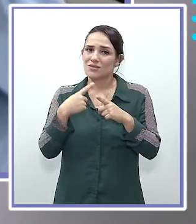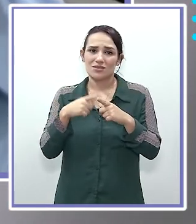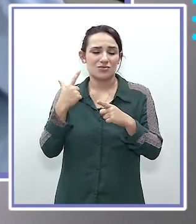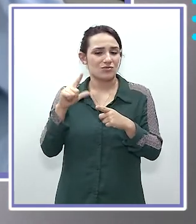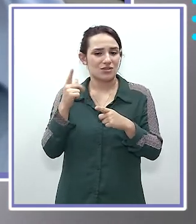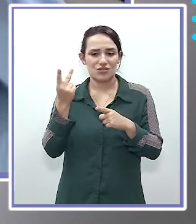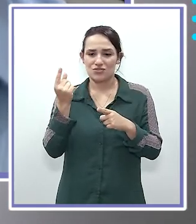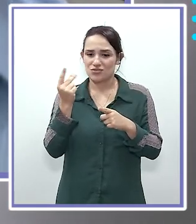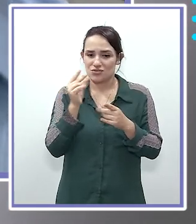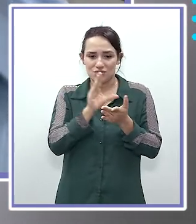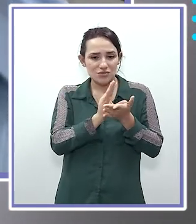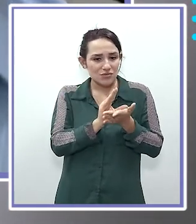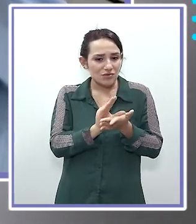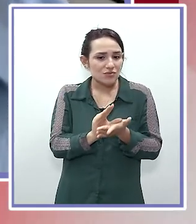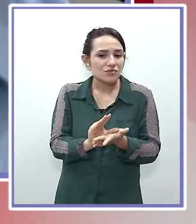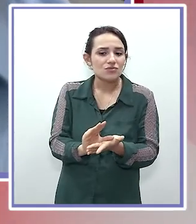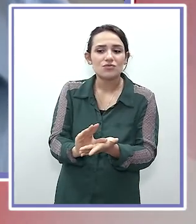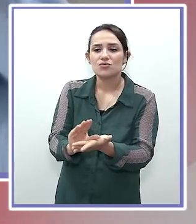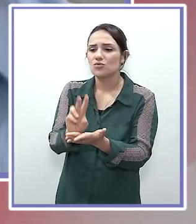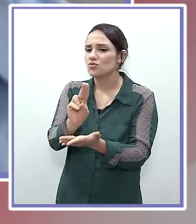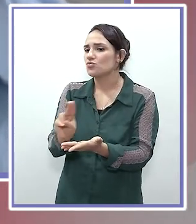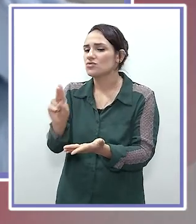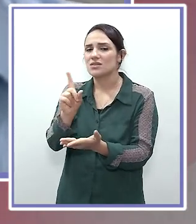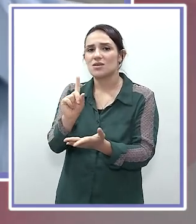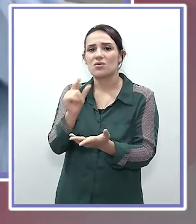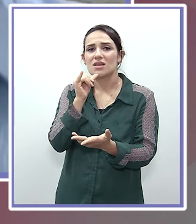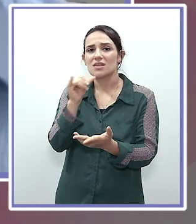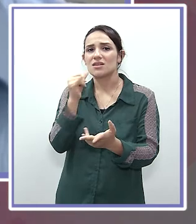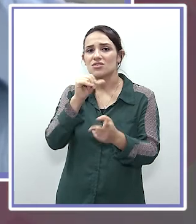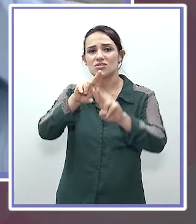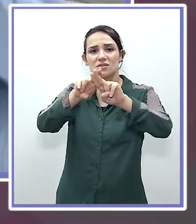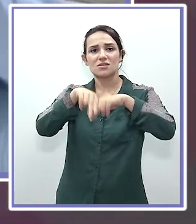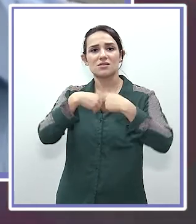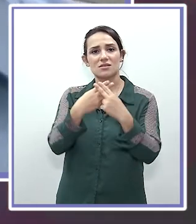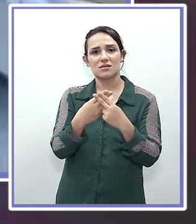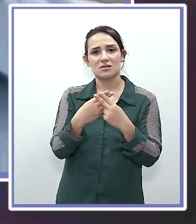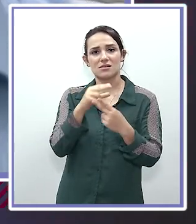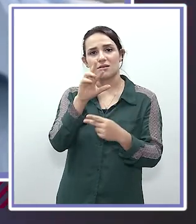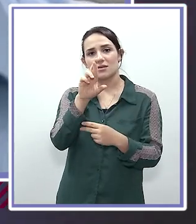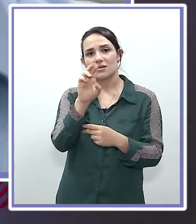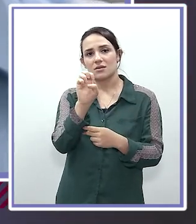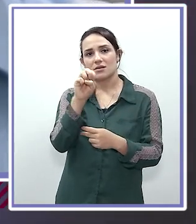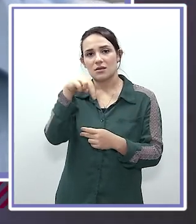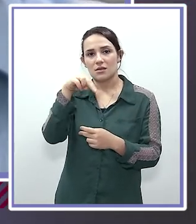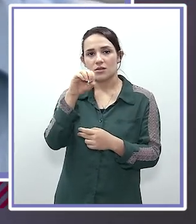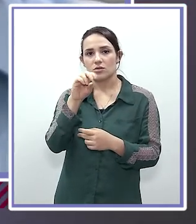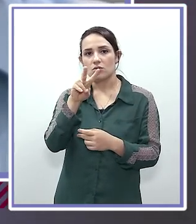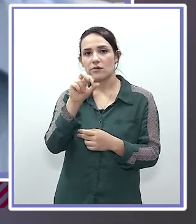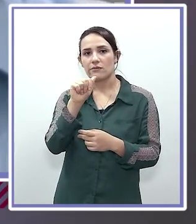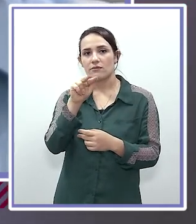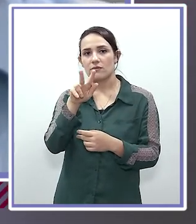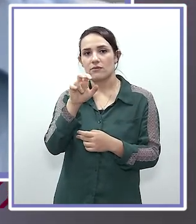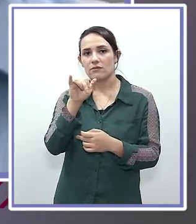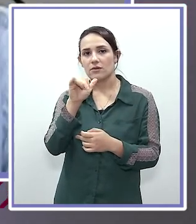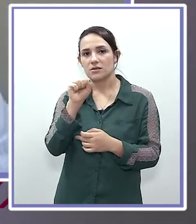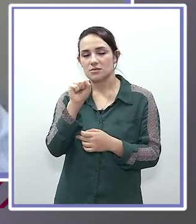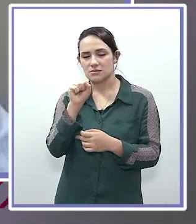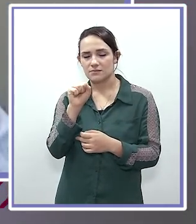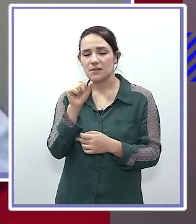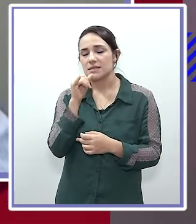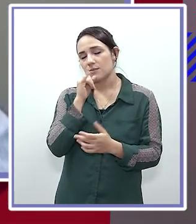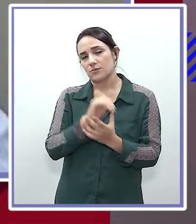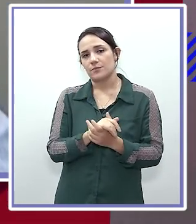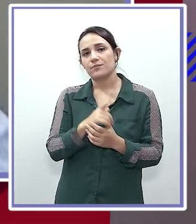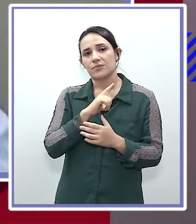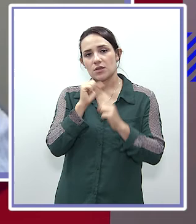é a falta de investimento nas energias renováveis. Então, só para ter uma ideia, a gente pega aí essa